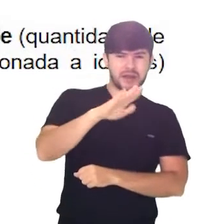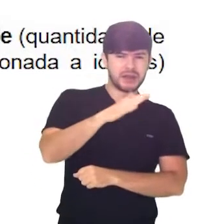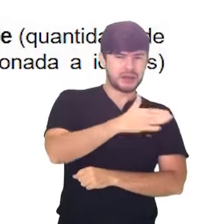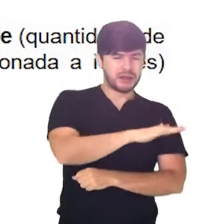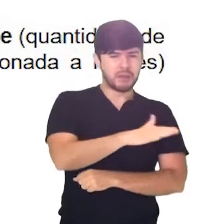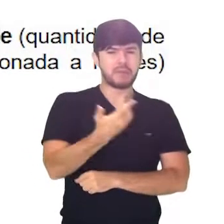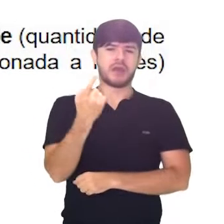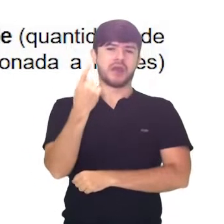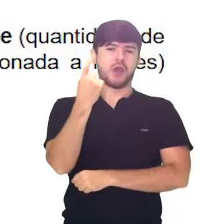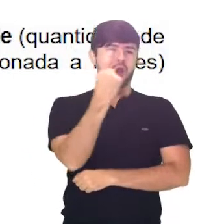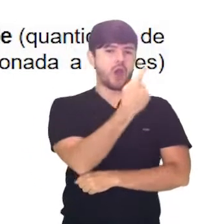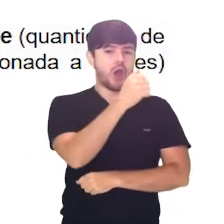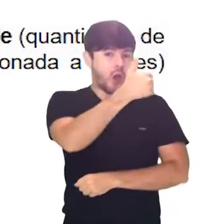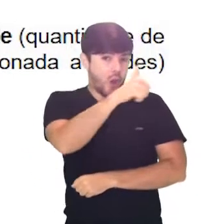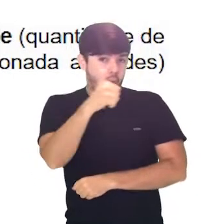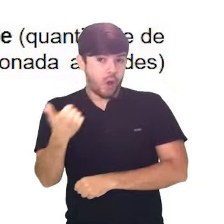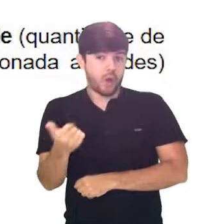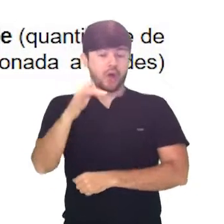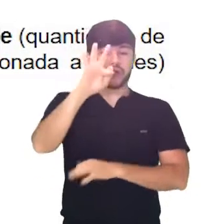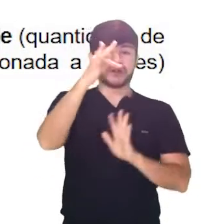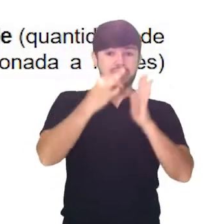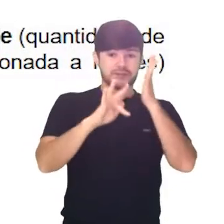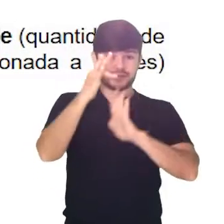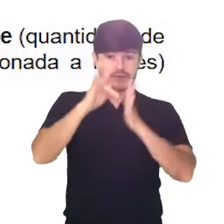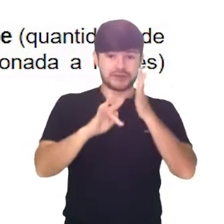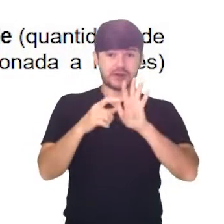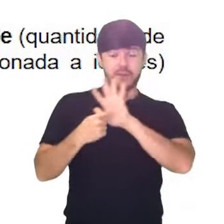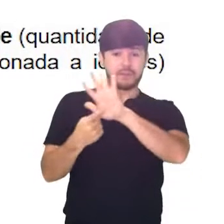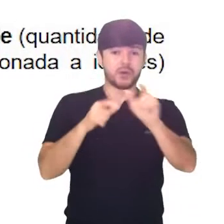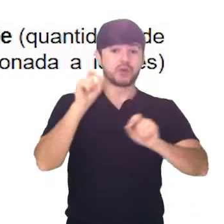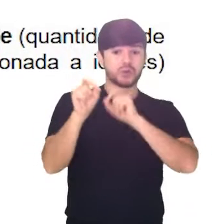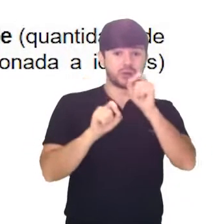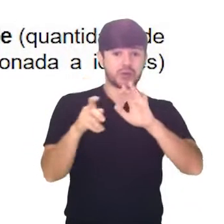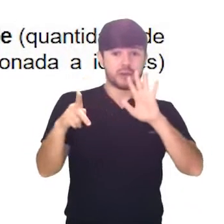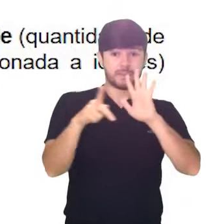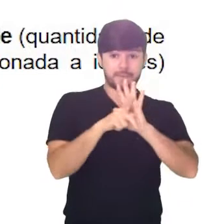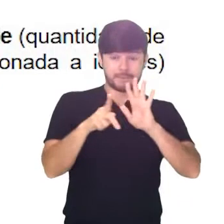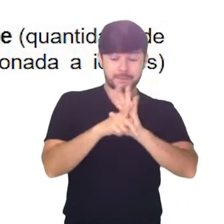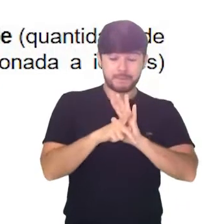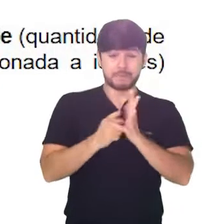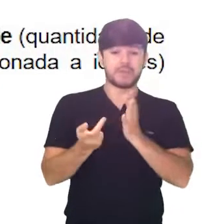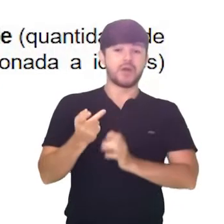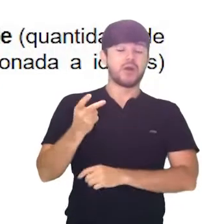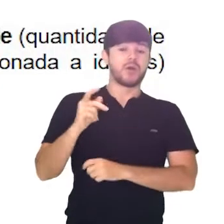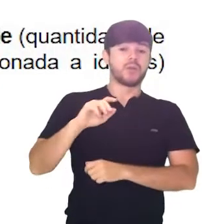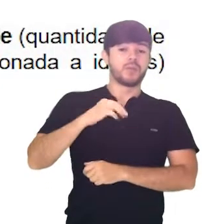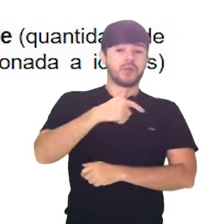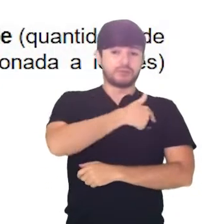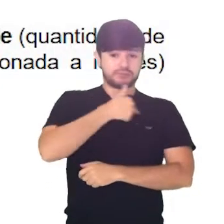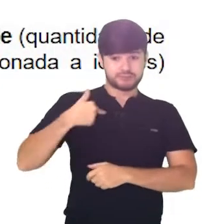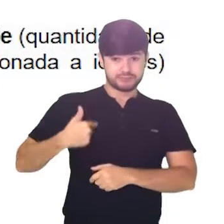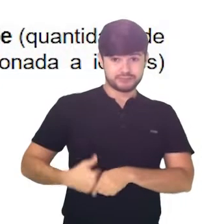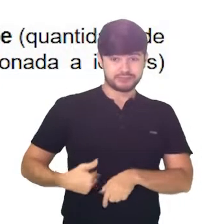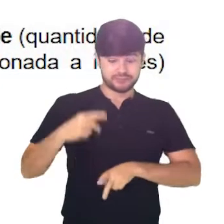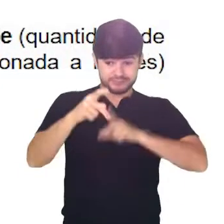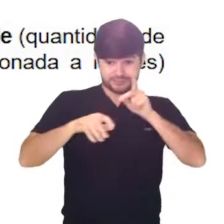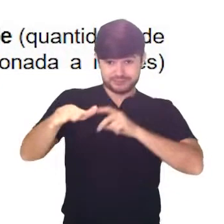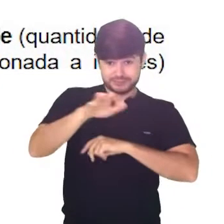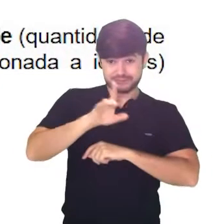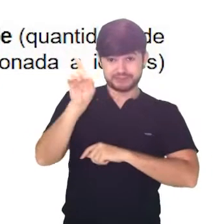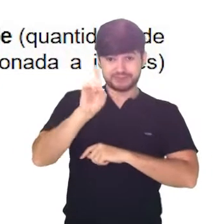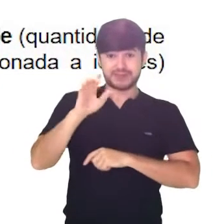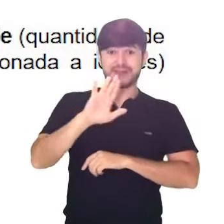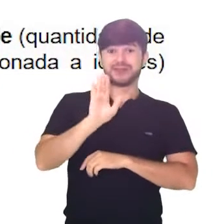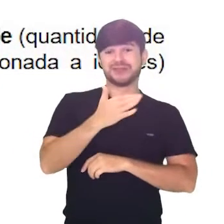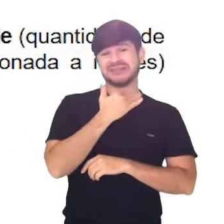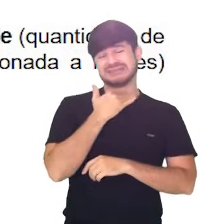que 14,8% dos casos do novo coronavírus com chineses com mais de 80 anos resultaram em morte.